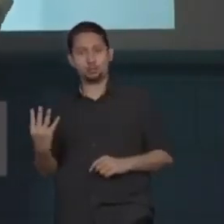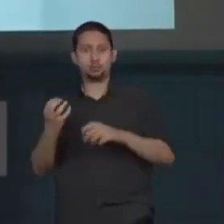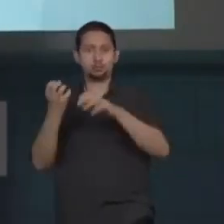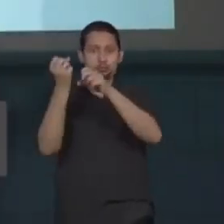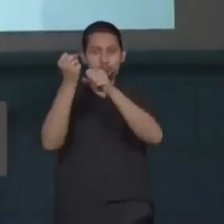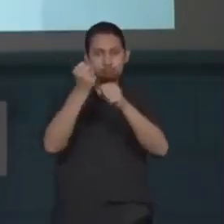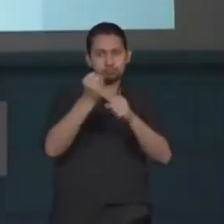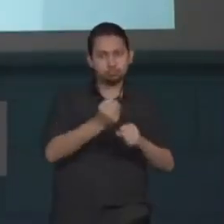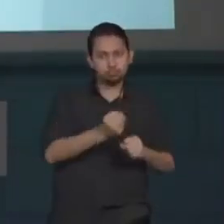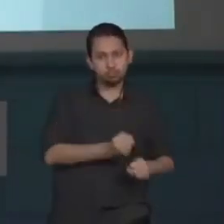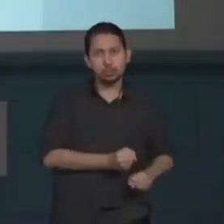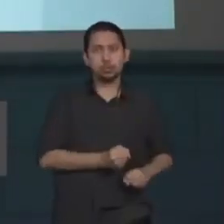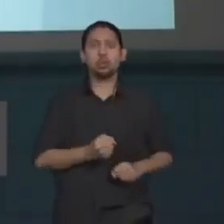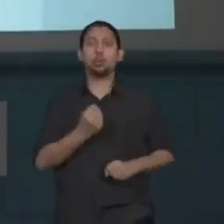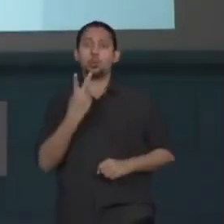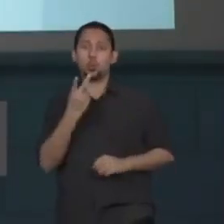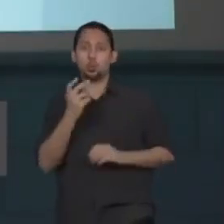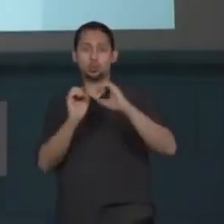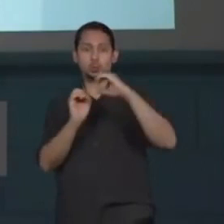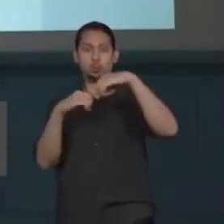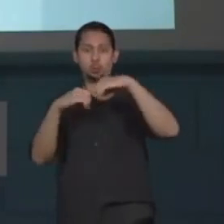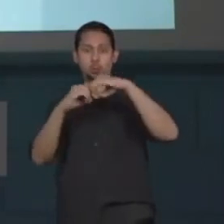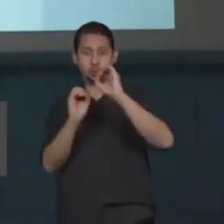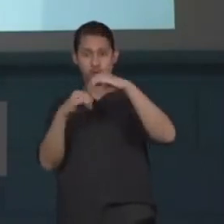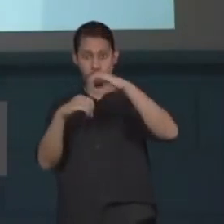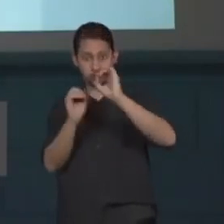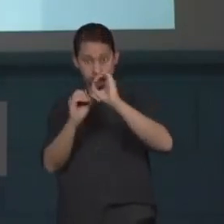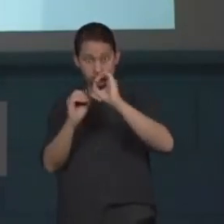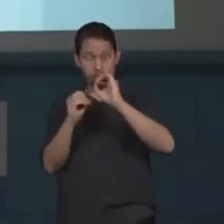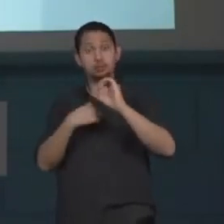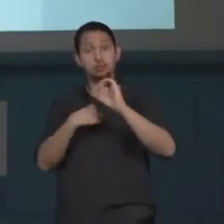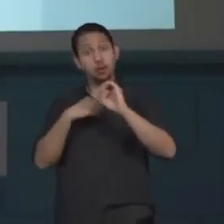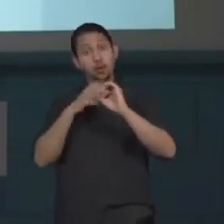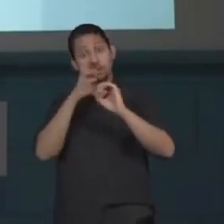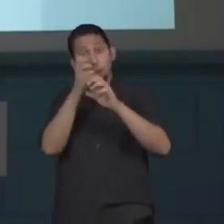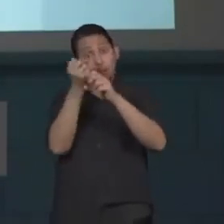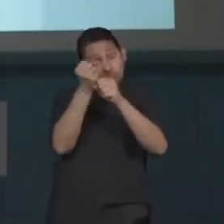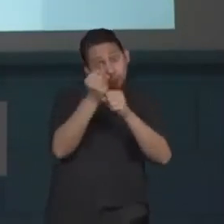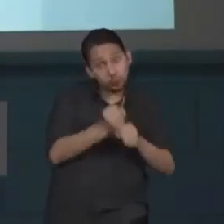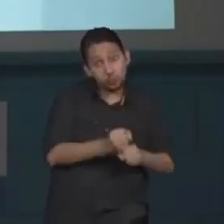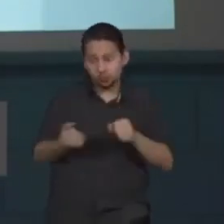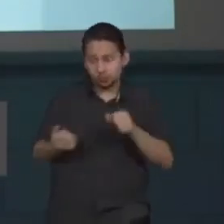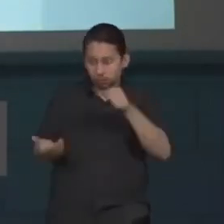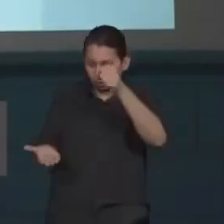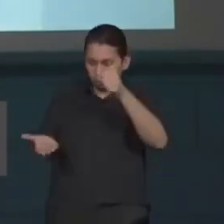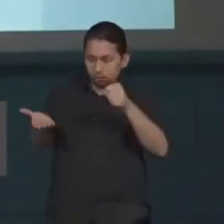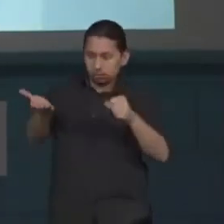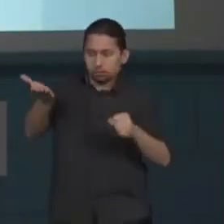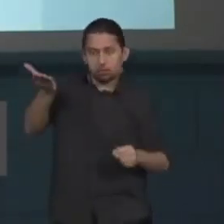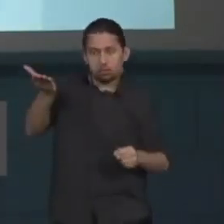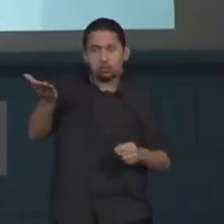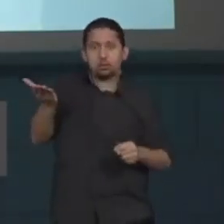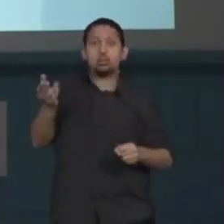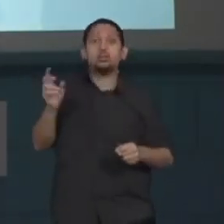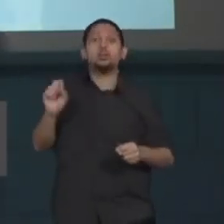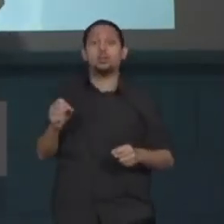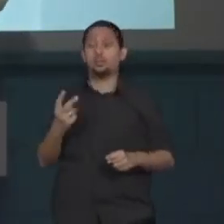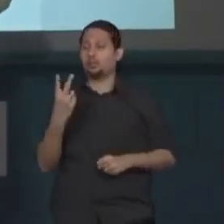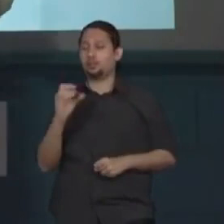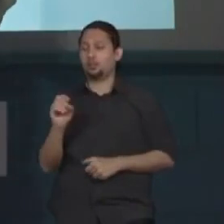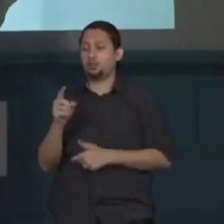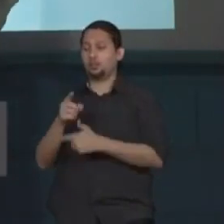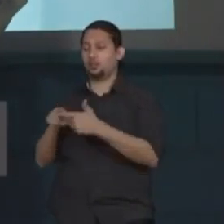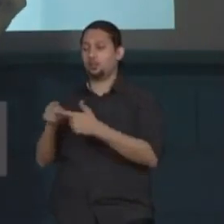Então, com 2 polias, a força que eu vou utilizar para levantar um objeto de 20 quilos vai ser 20 dividido